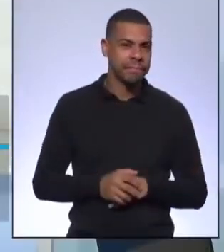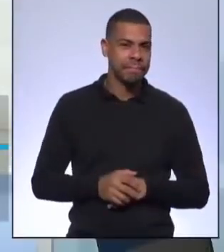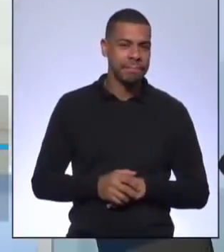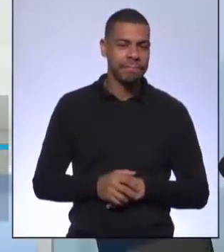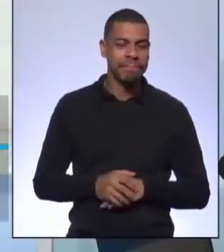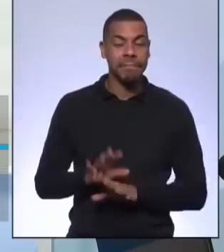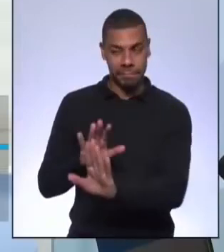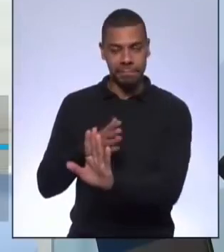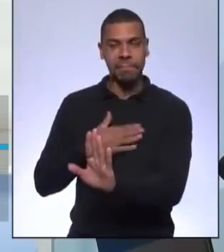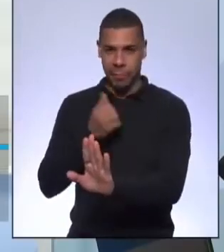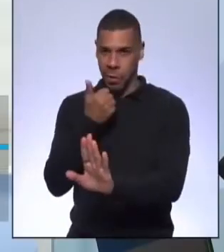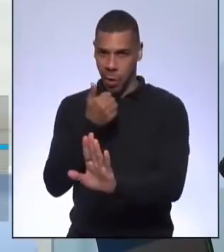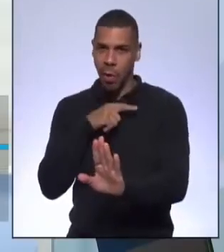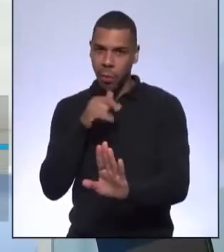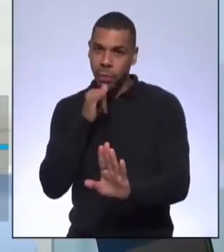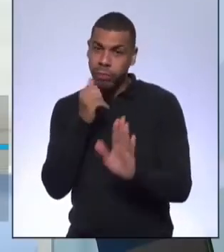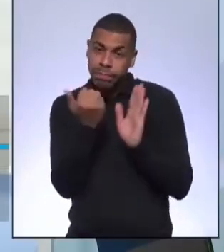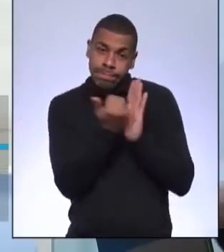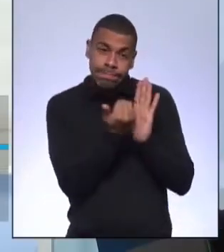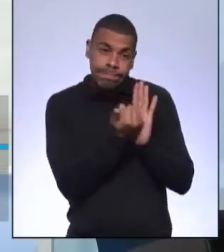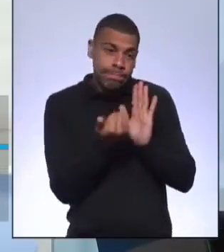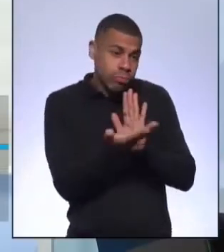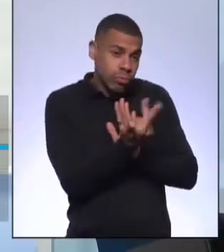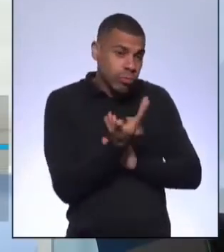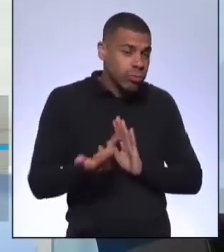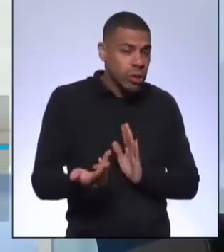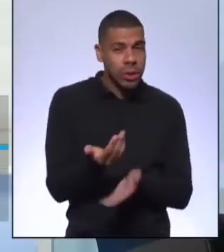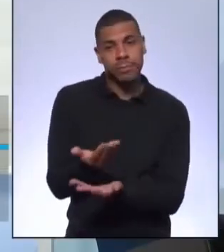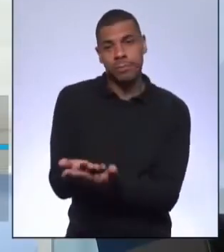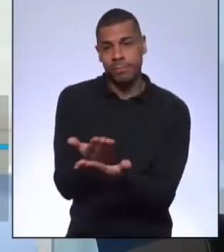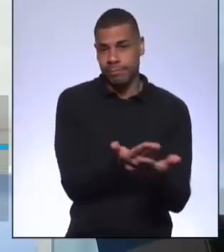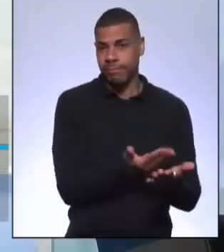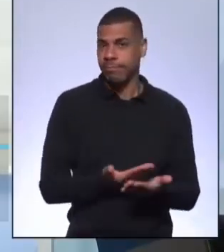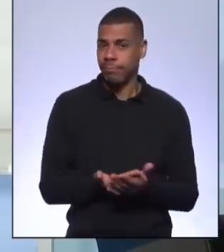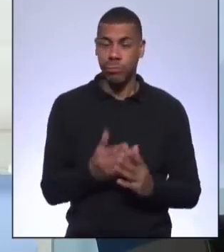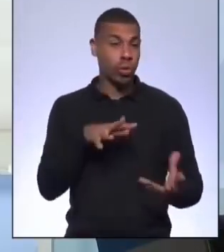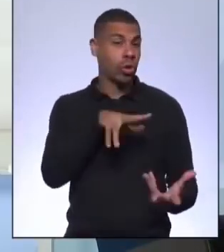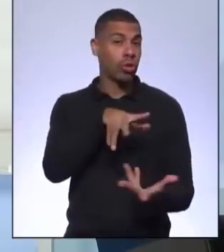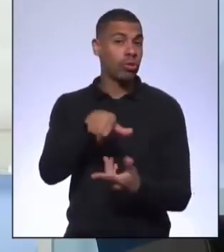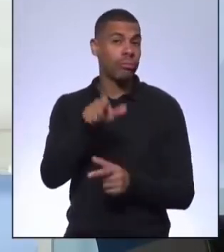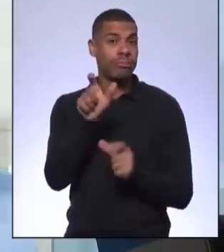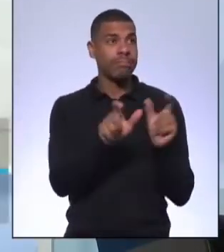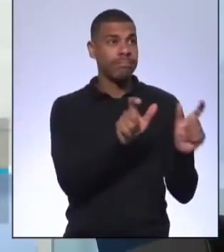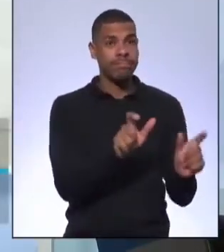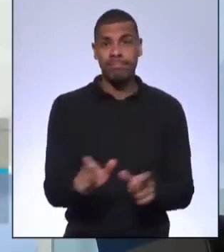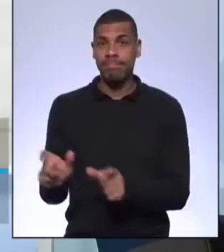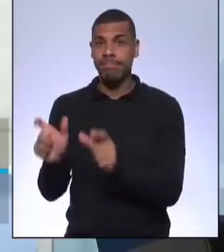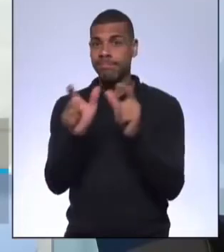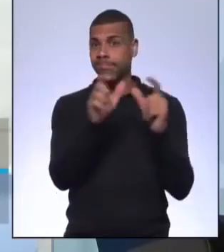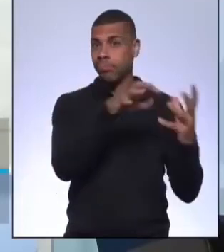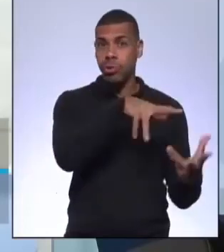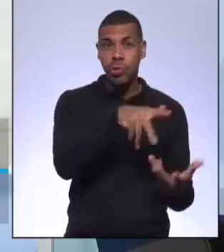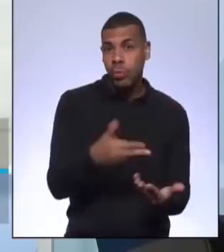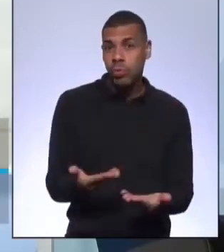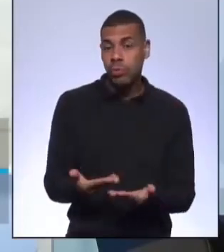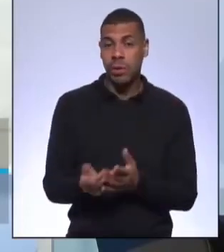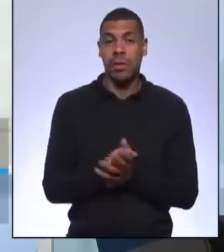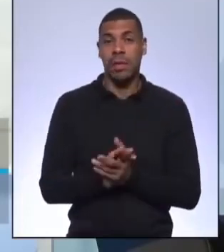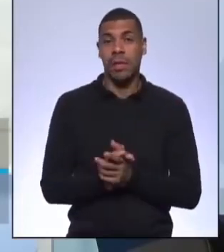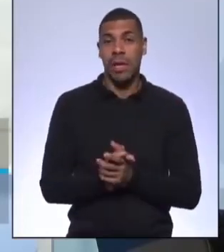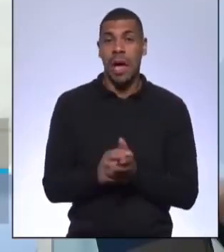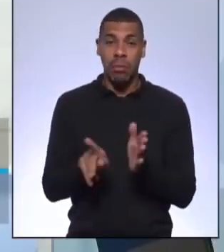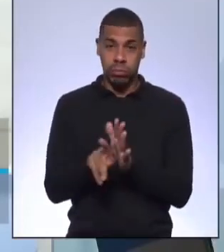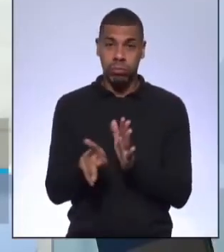Maria Eduarda é uma simbologia. Matemática é uma linguagem universal. Em todo lugar do mundo, a língua